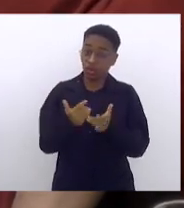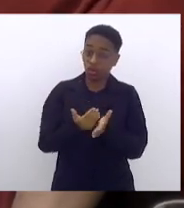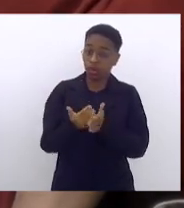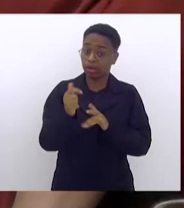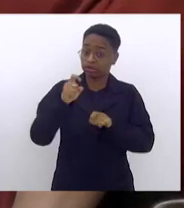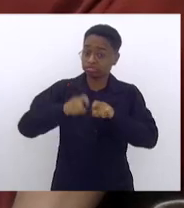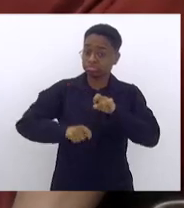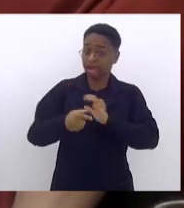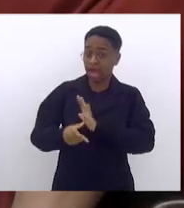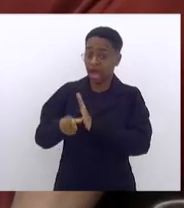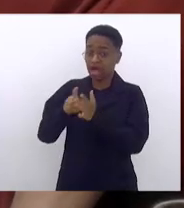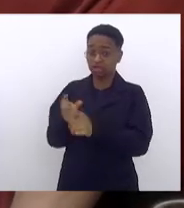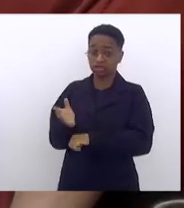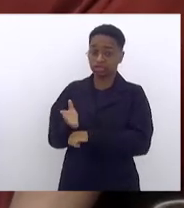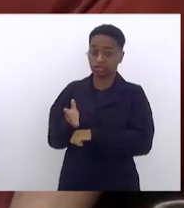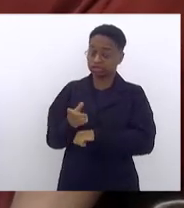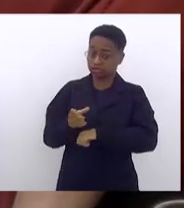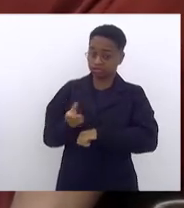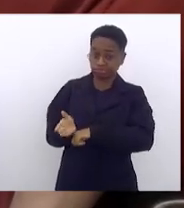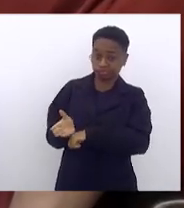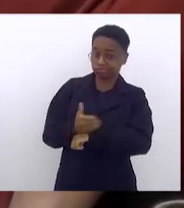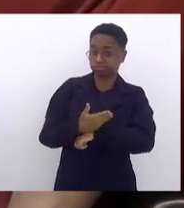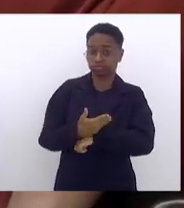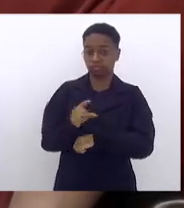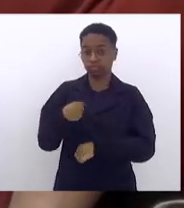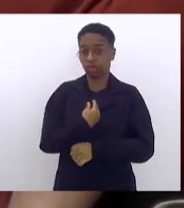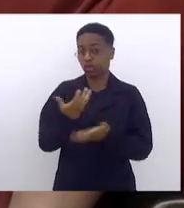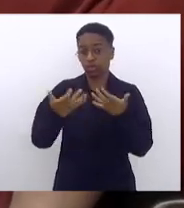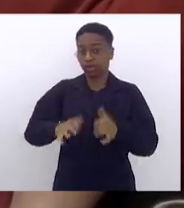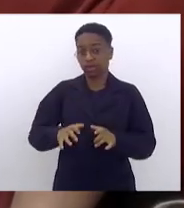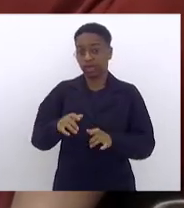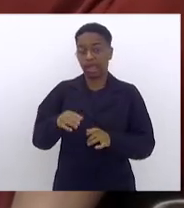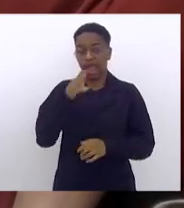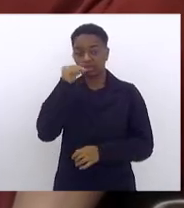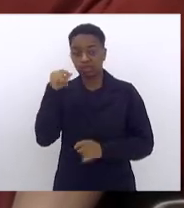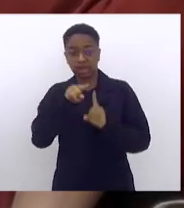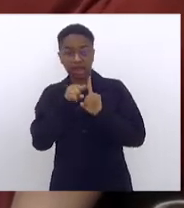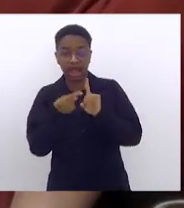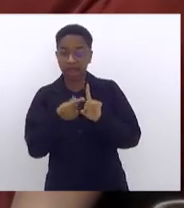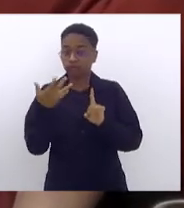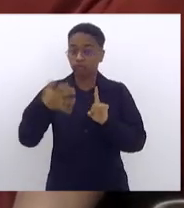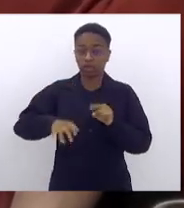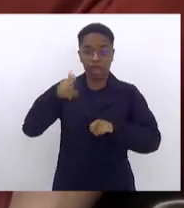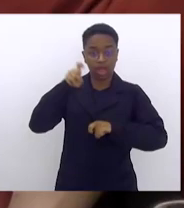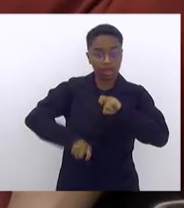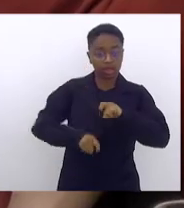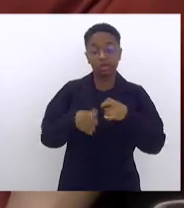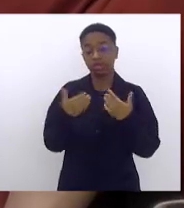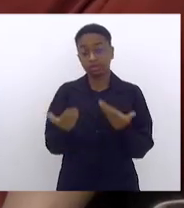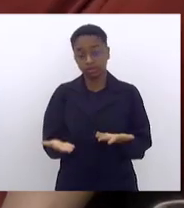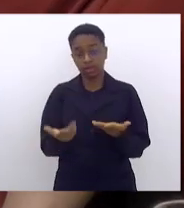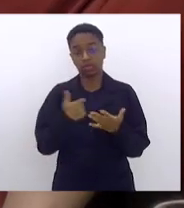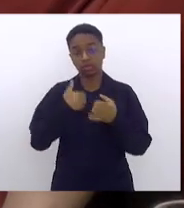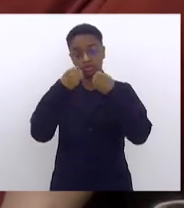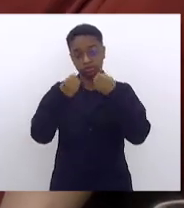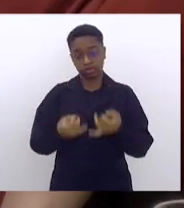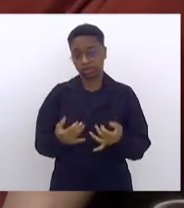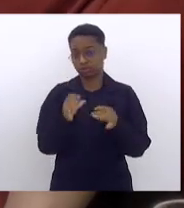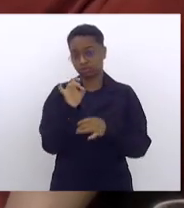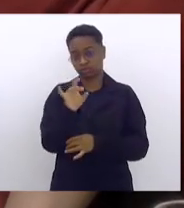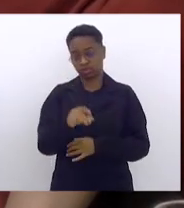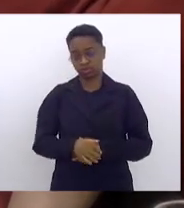maneira precoce, o que a gente quer é o contrário. A gente não quer gravidez na adolescência, abuso. Então, eu queria só deixar isso aqui no